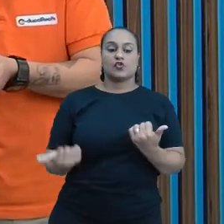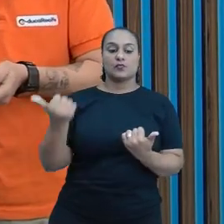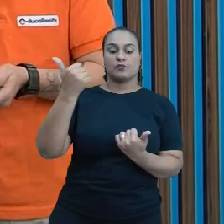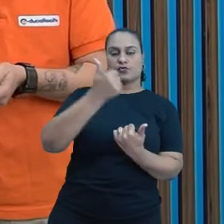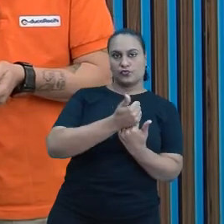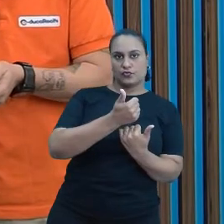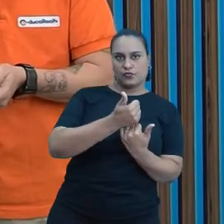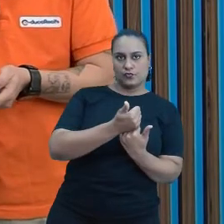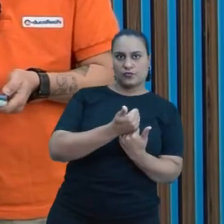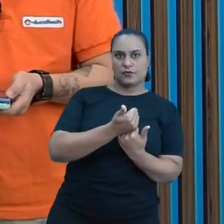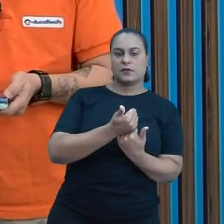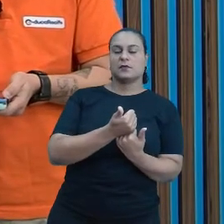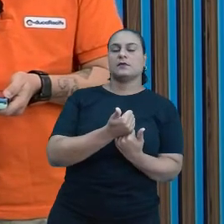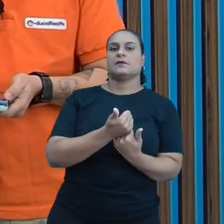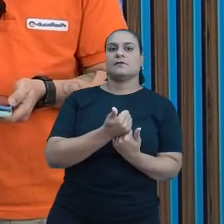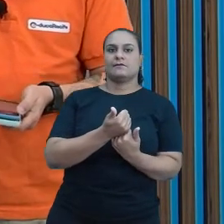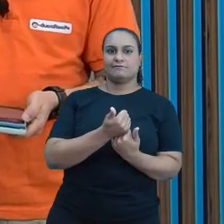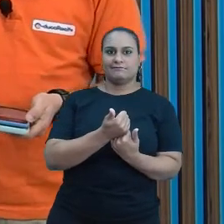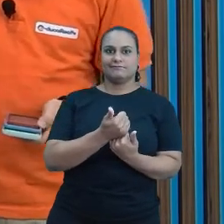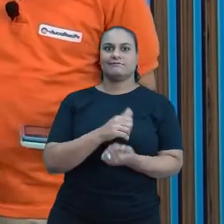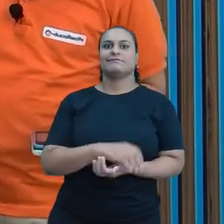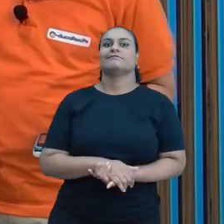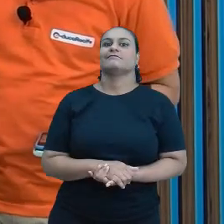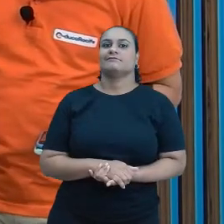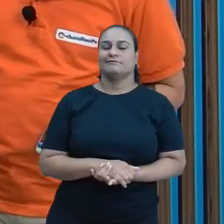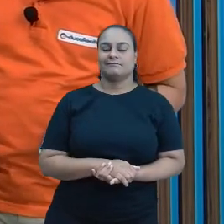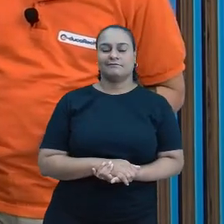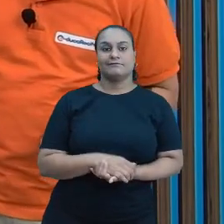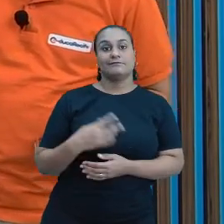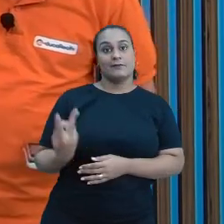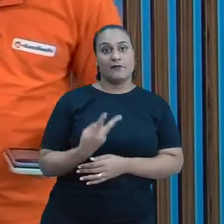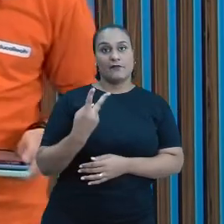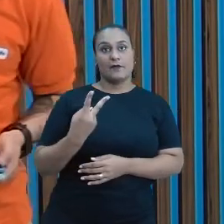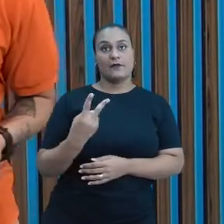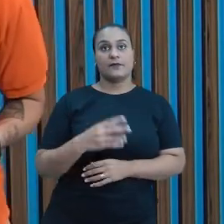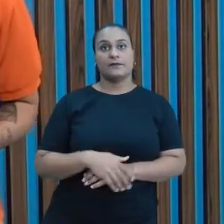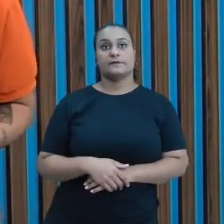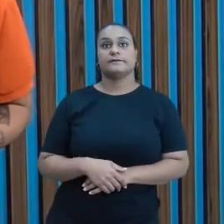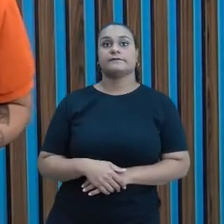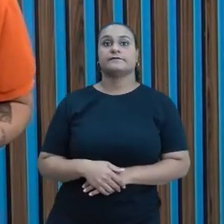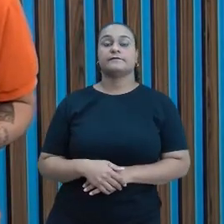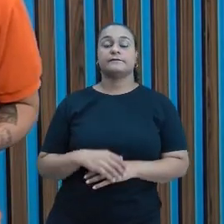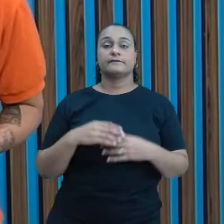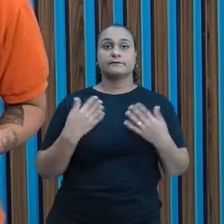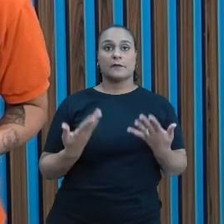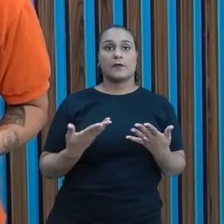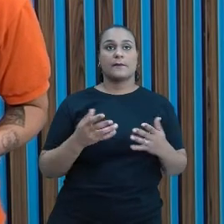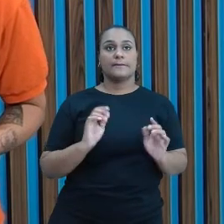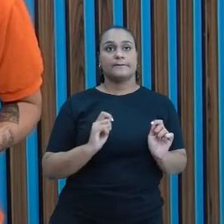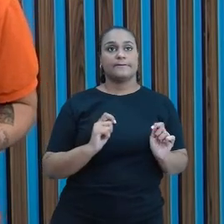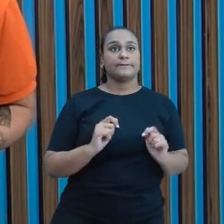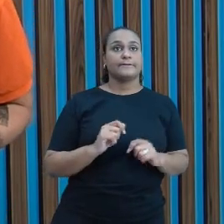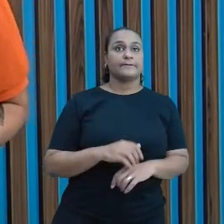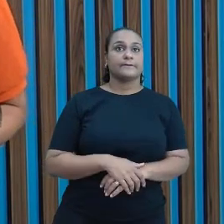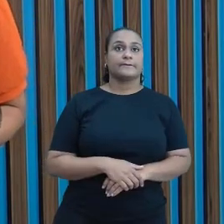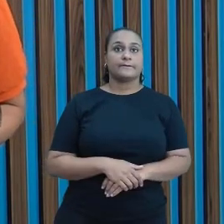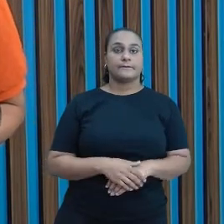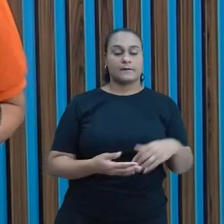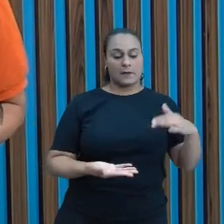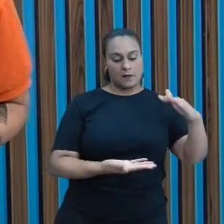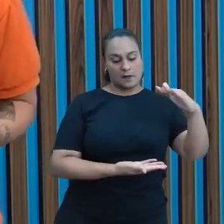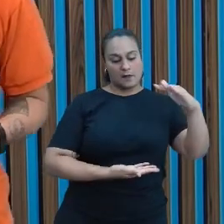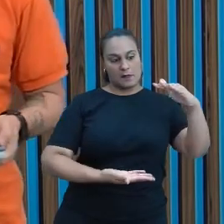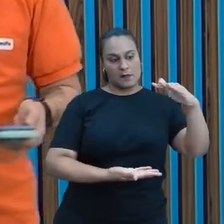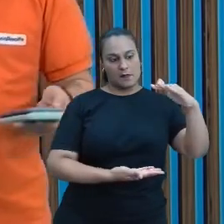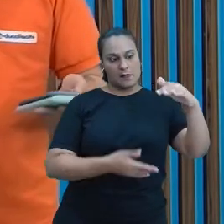gente raciocinou, que a gente discutiu, pelos valores, tá certo? Então, a gente vai ter que o volume do cilindro é o espaço ocupado